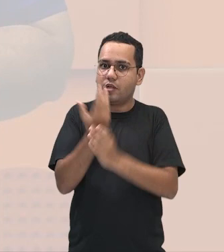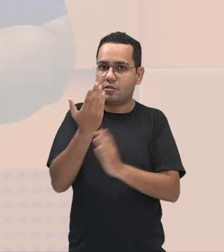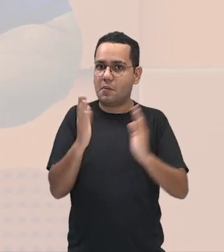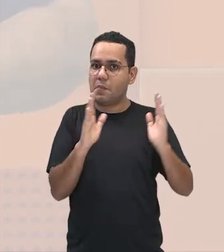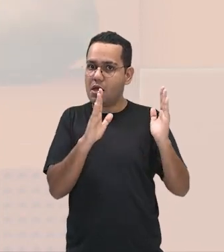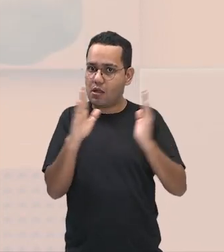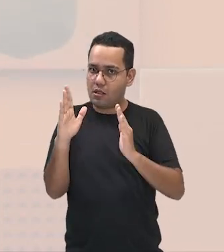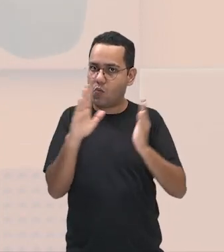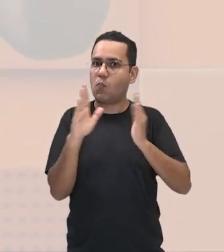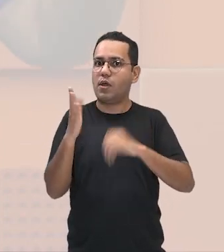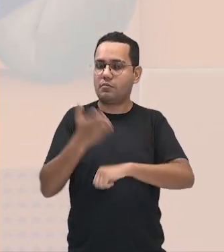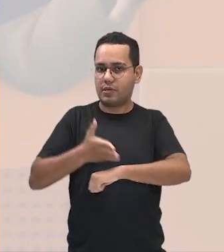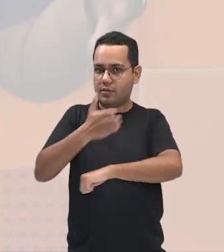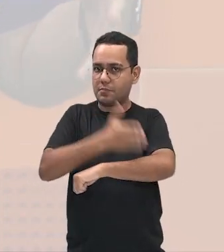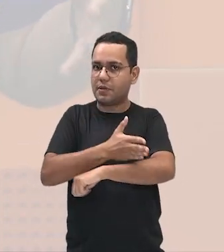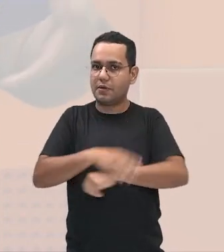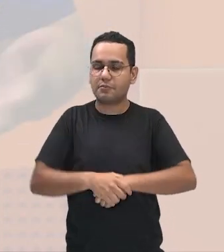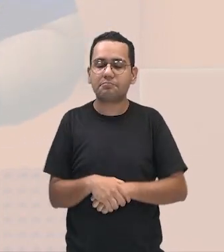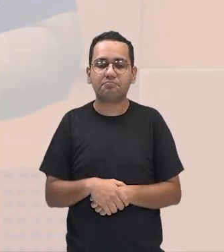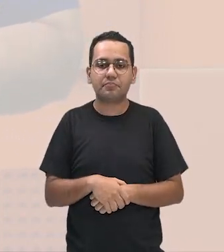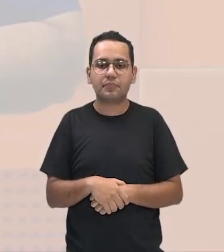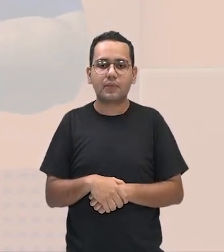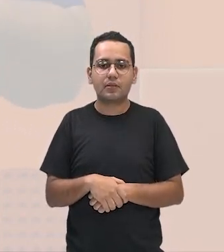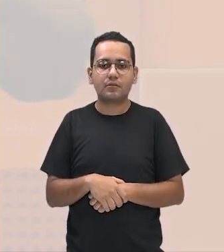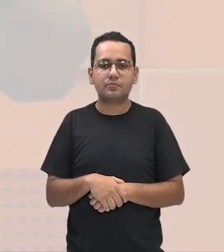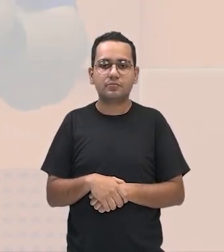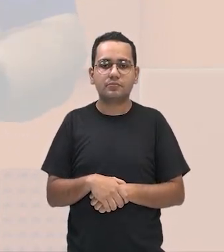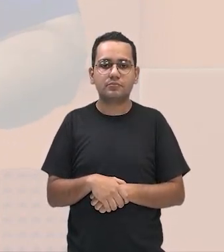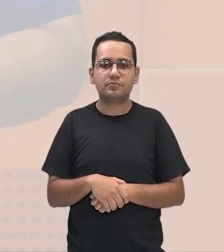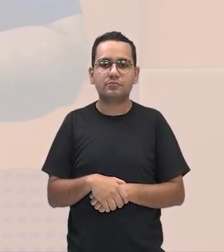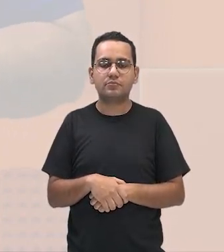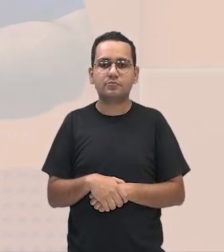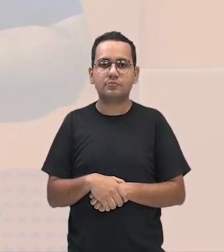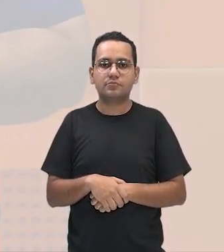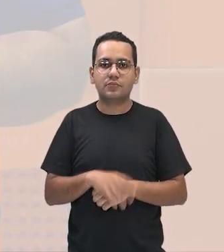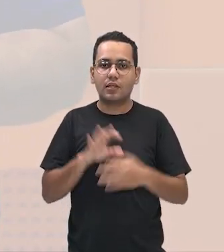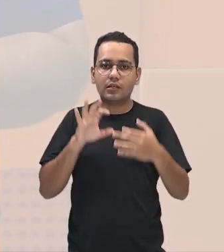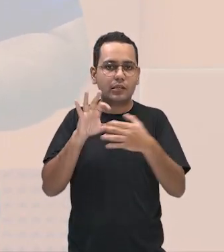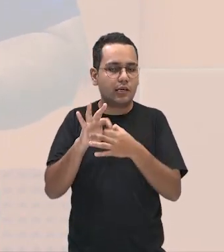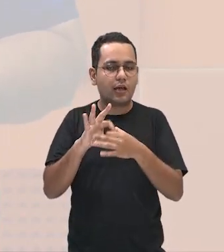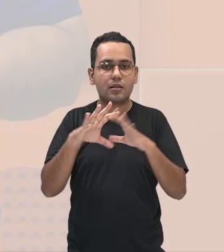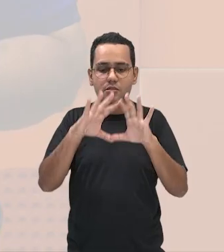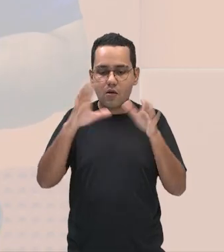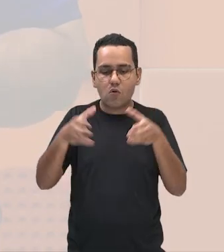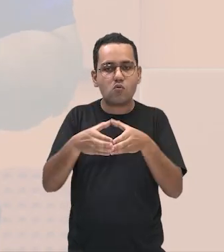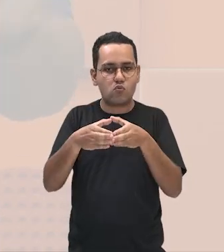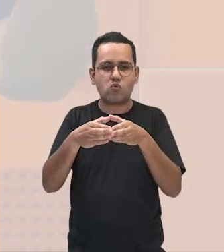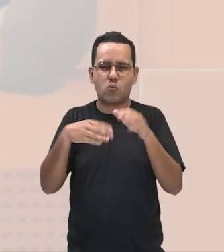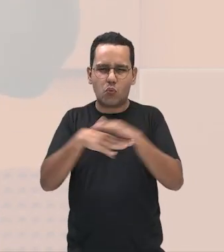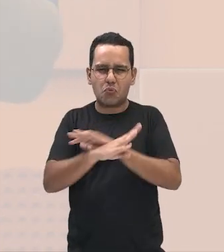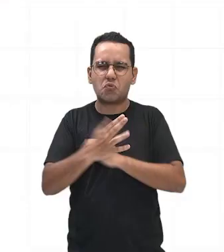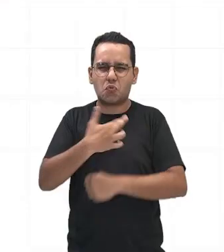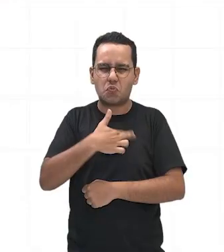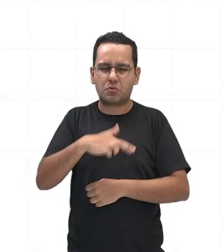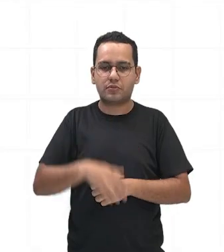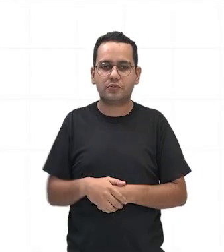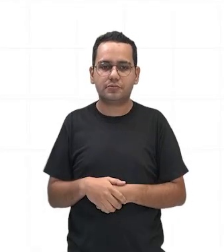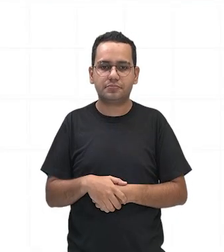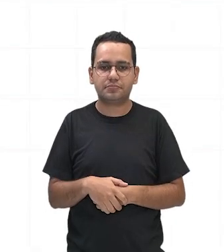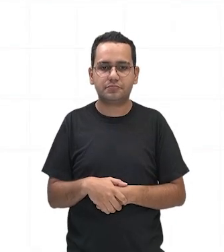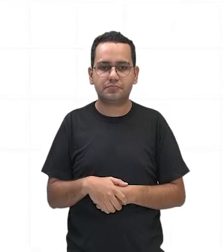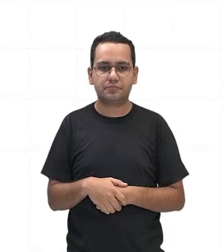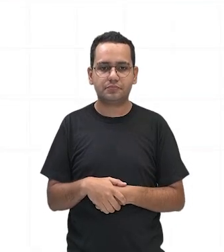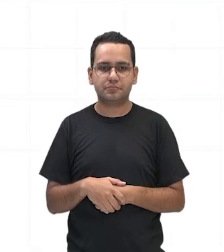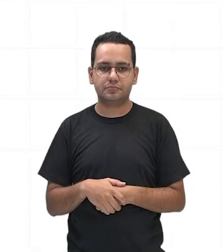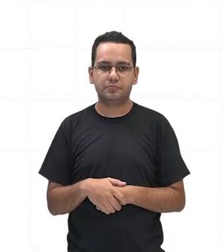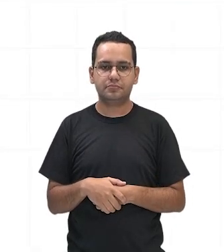da Idade Média, muito ligada também o quê? A essas ordens religiosas, tá? Acompanha ali comigo. A igreja, então, e